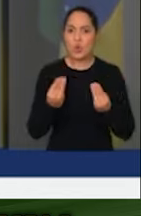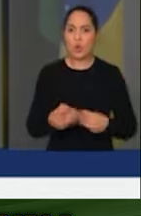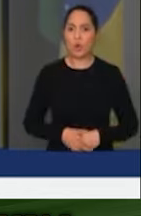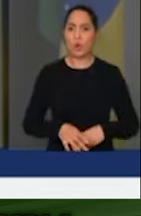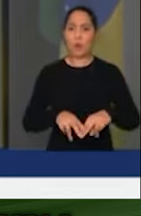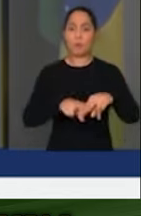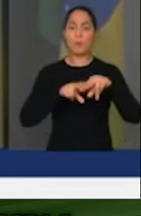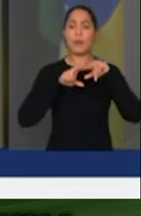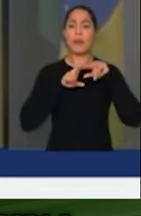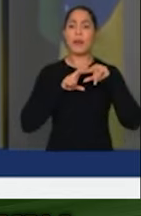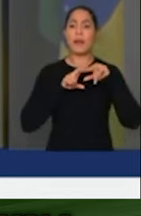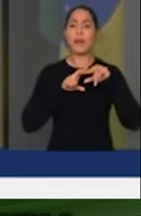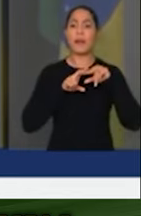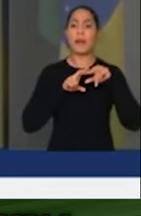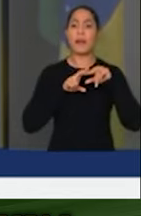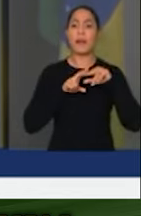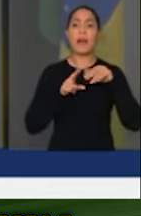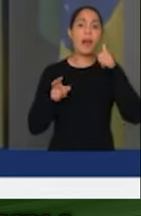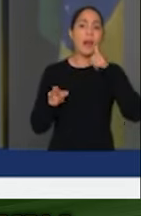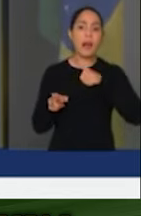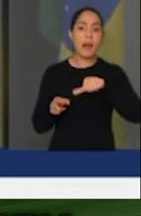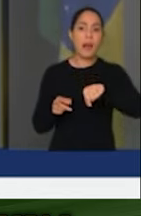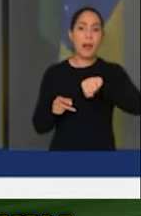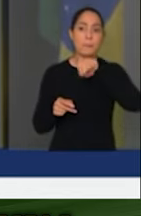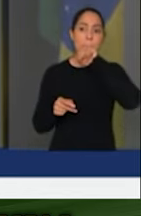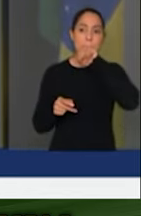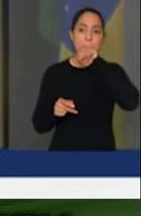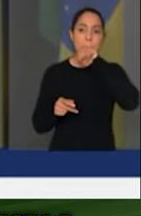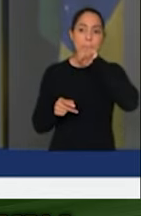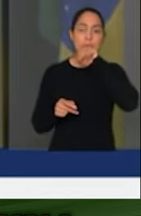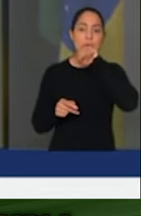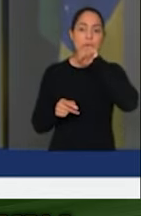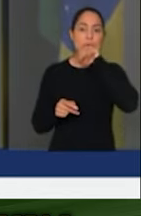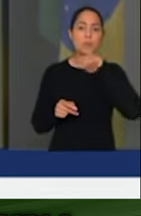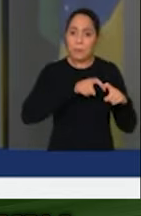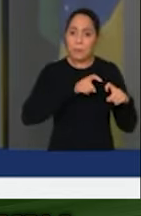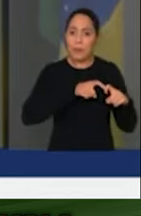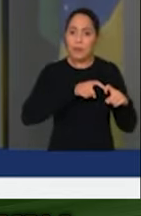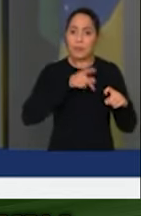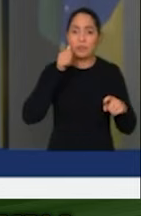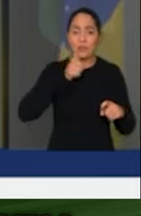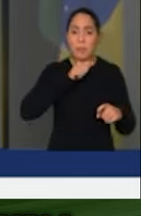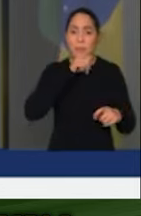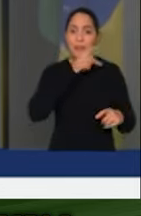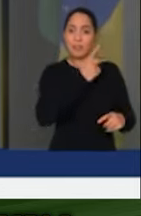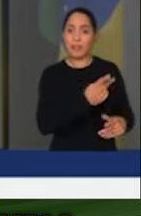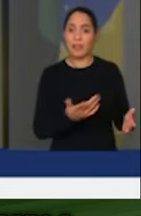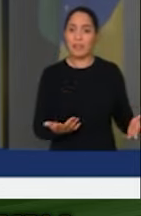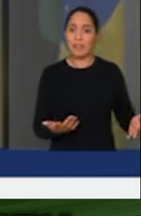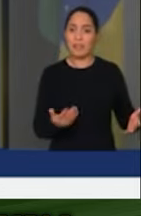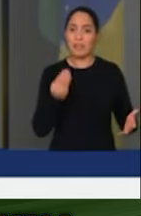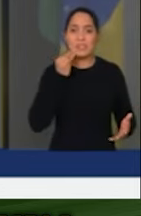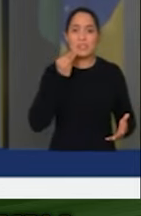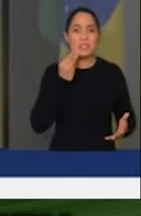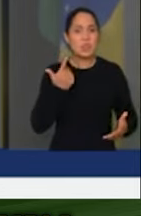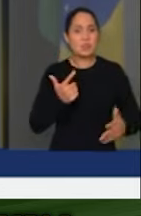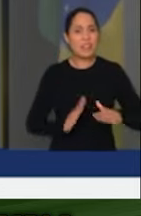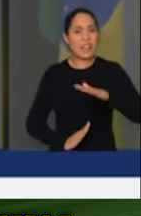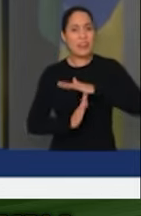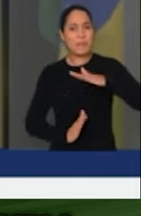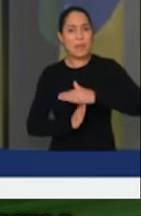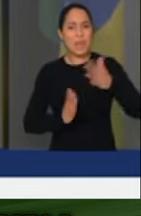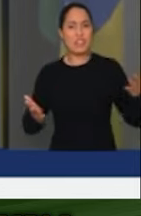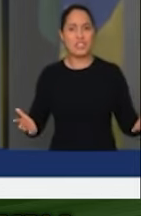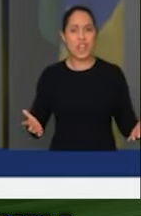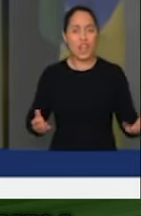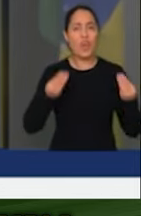atacando a memória da mãe do Luciano Hang. Assim, não tem limite para falta